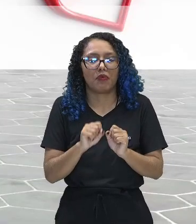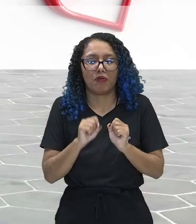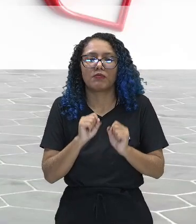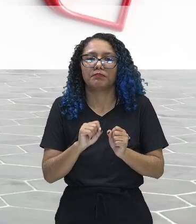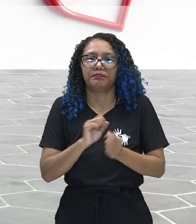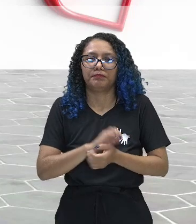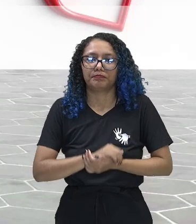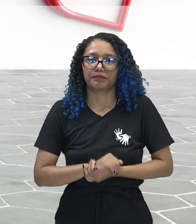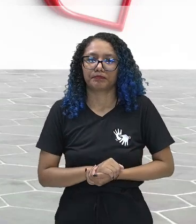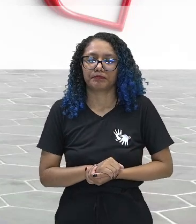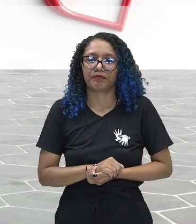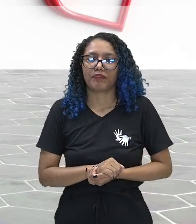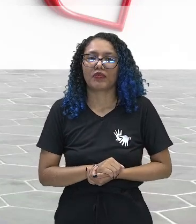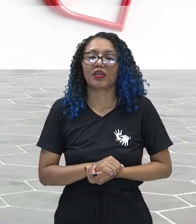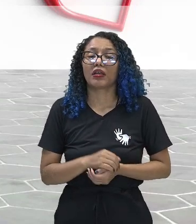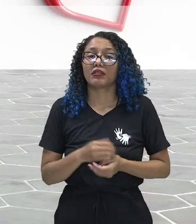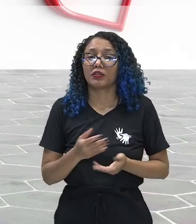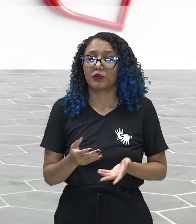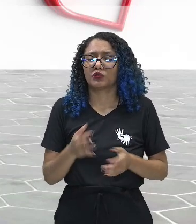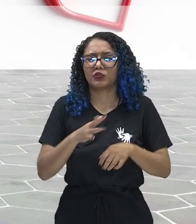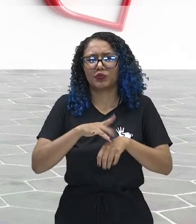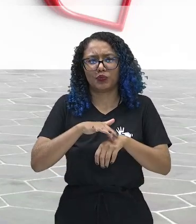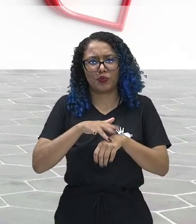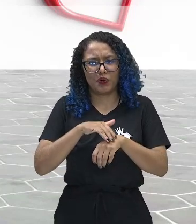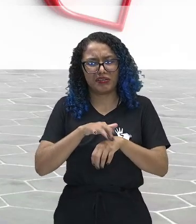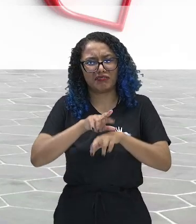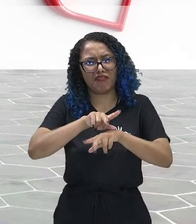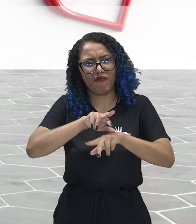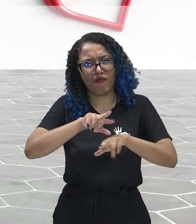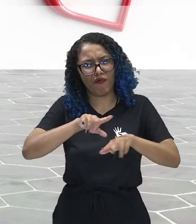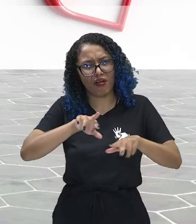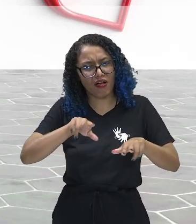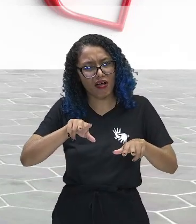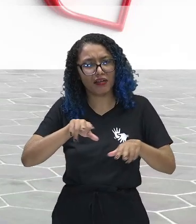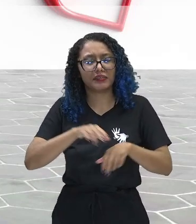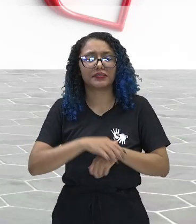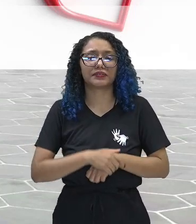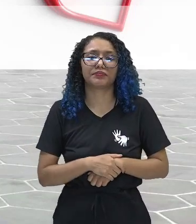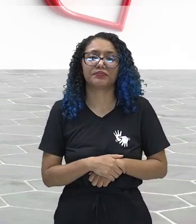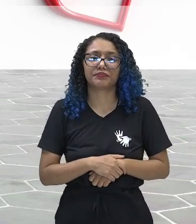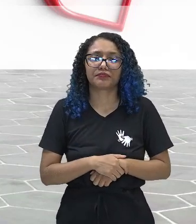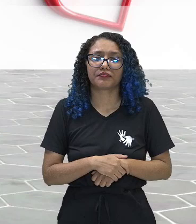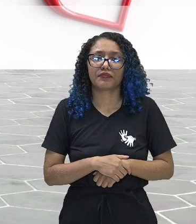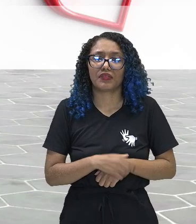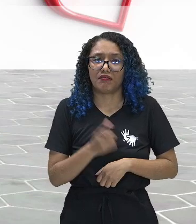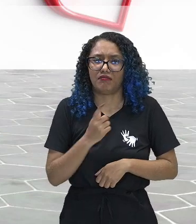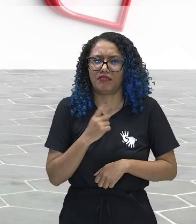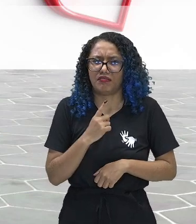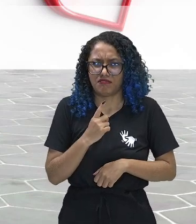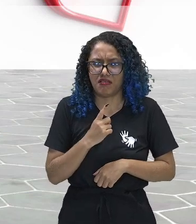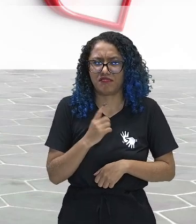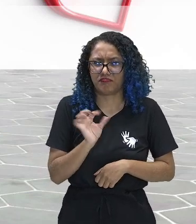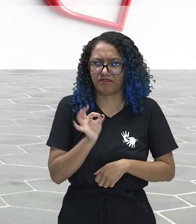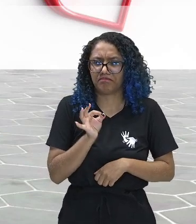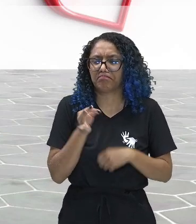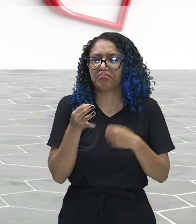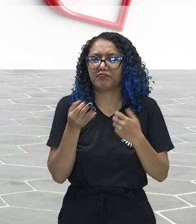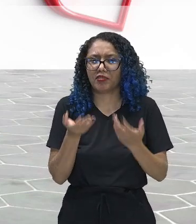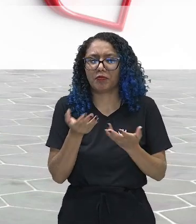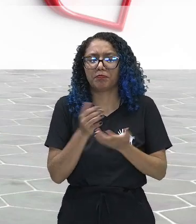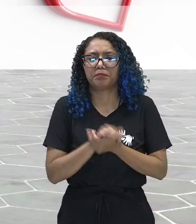estas doenças, dentre várias doenças que eu citei para vocês aí, elas têm ali